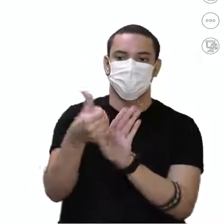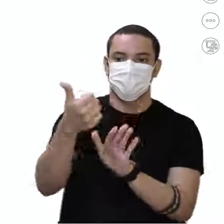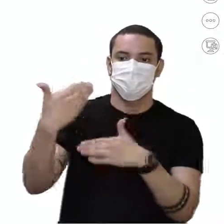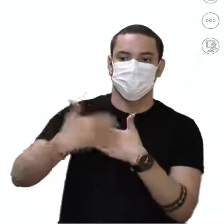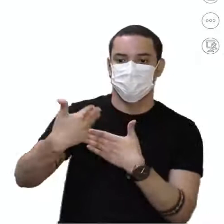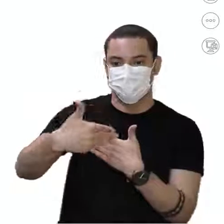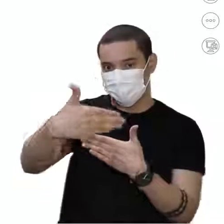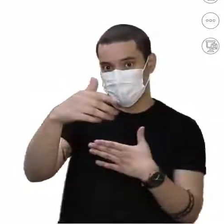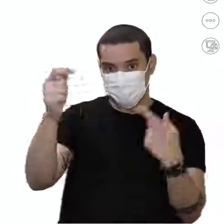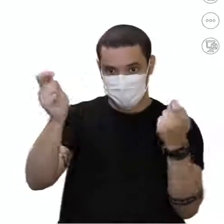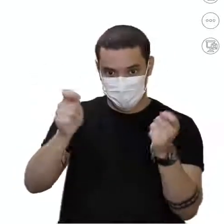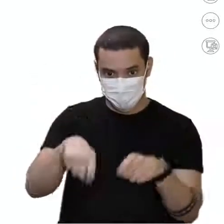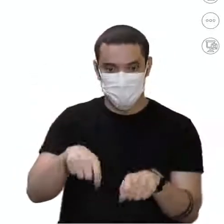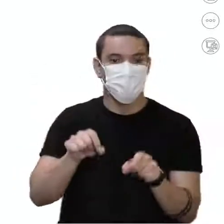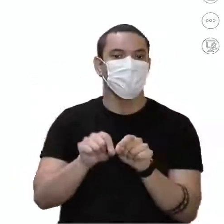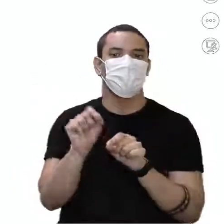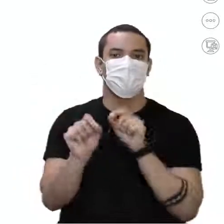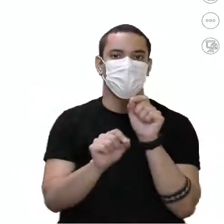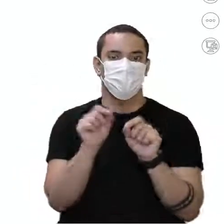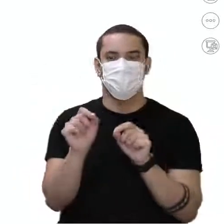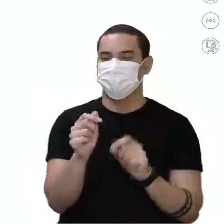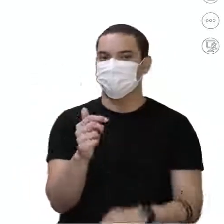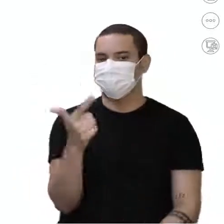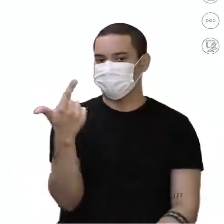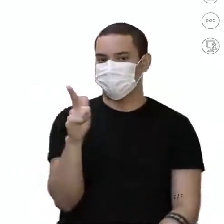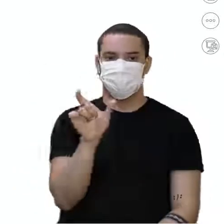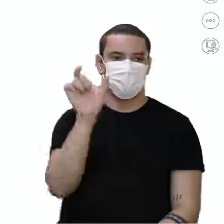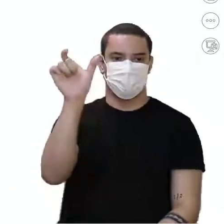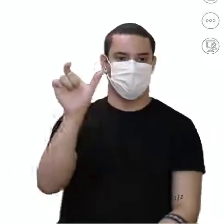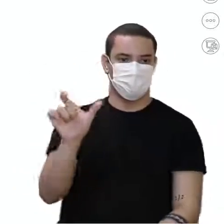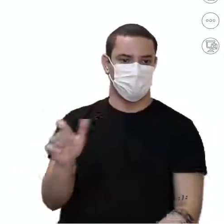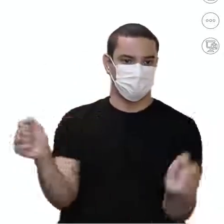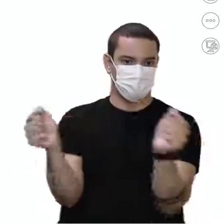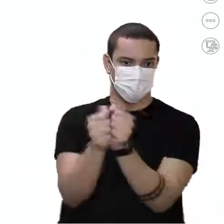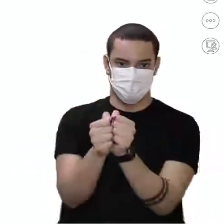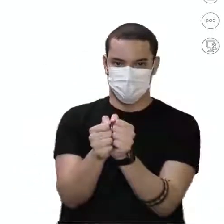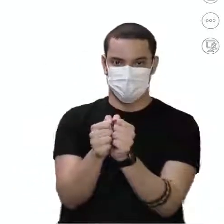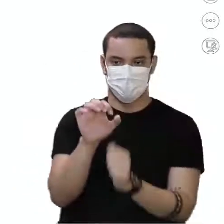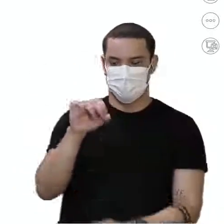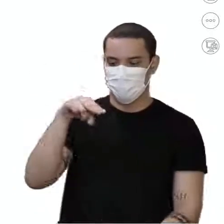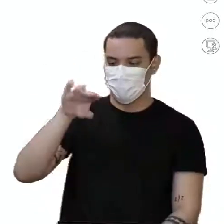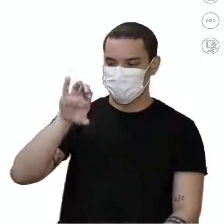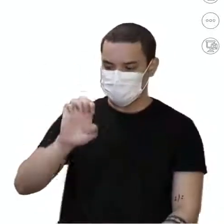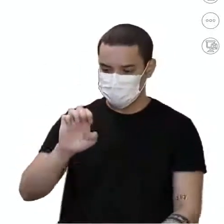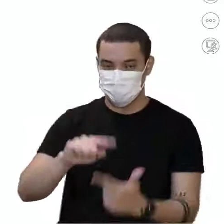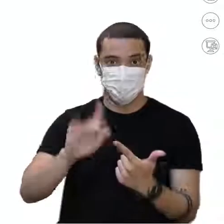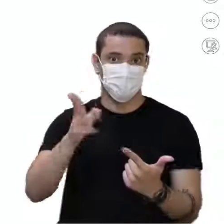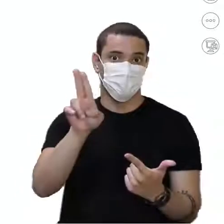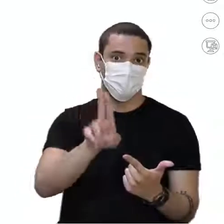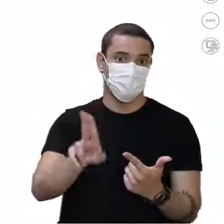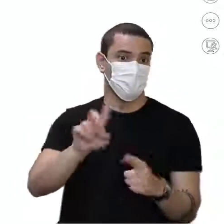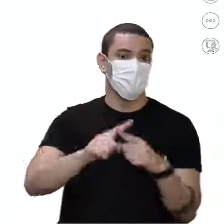por diante, você vai fazer o quê? Você não vai ter mais essas palavrinhas como once, eu usei uma vez, mas todo mundo sabe que